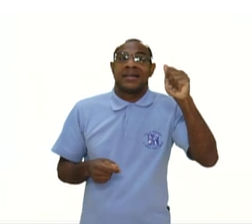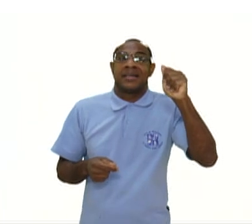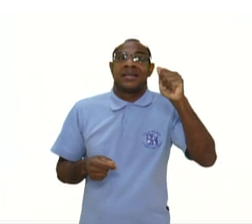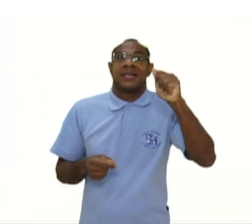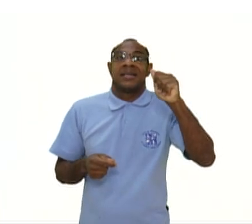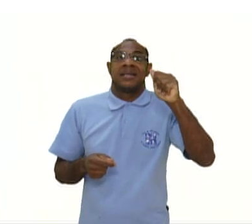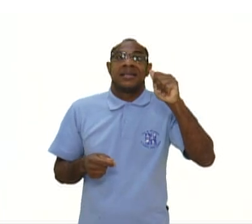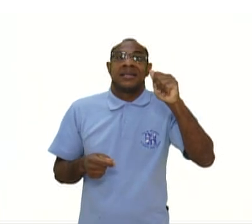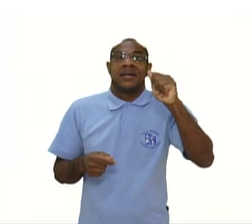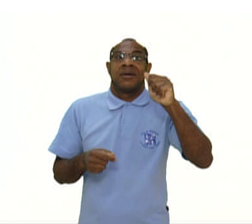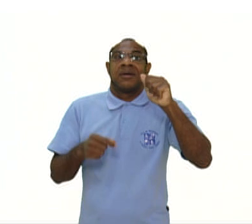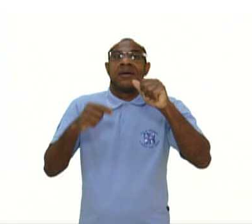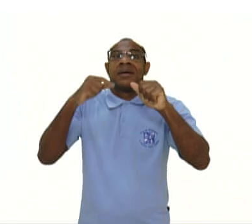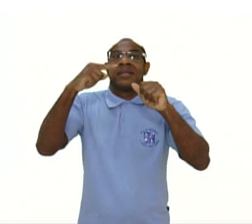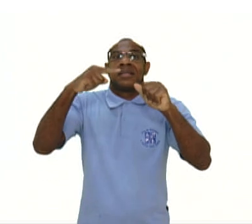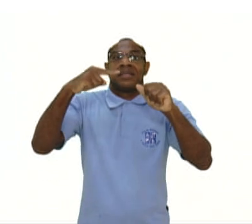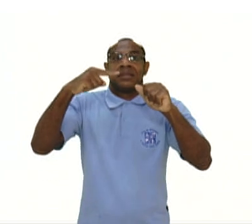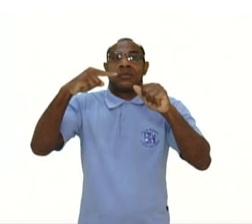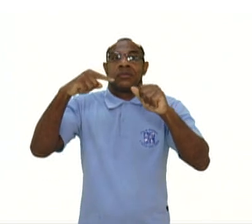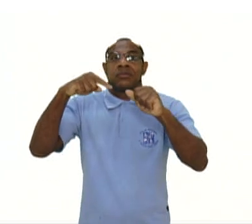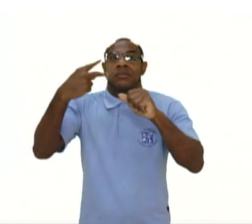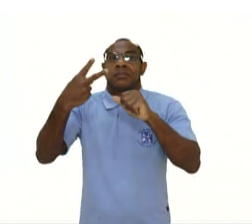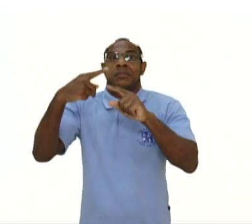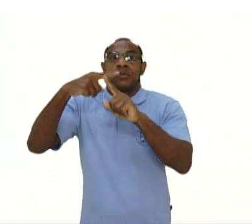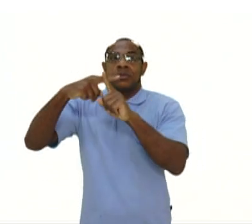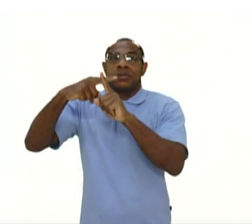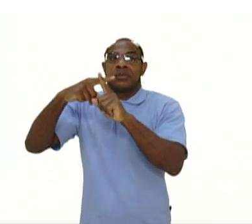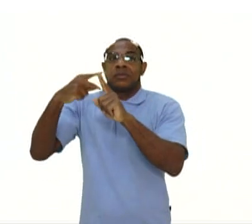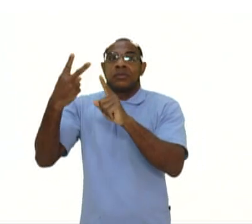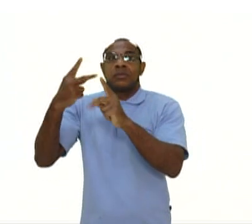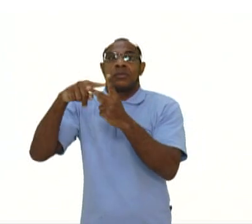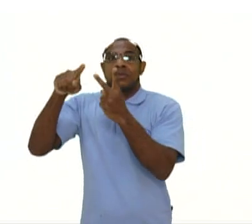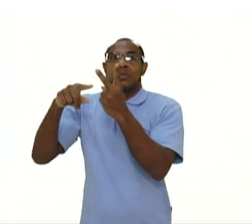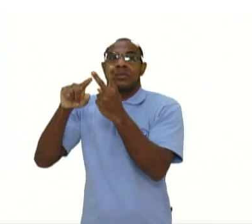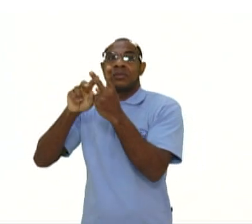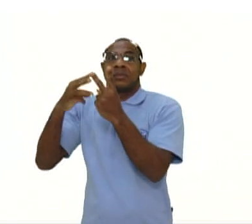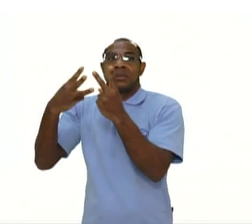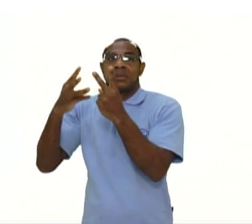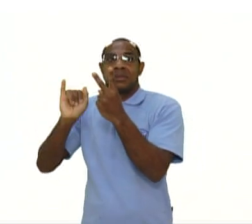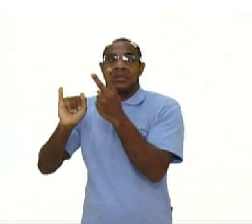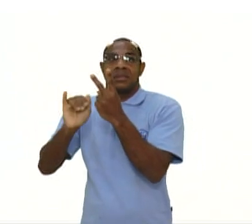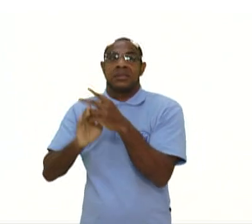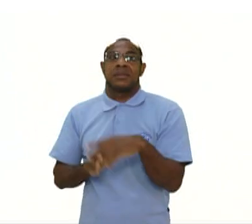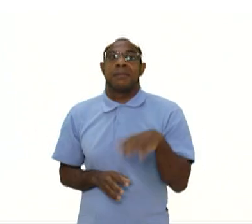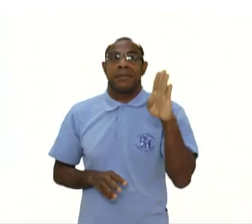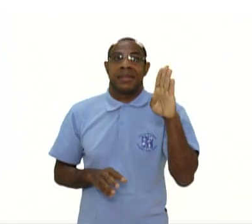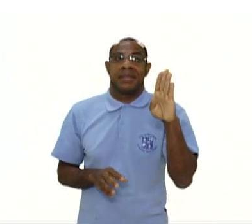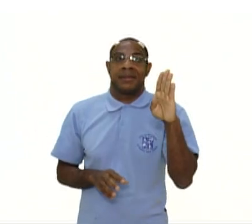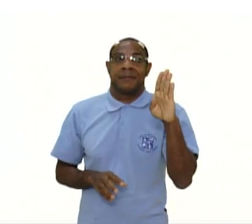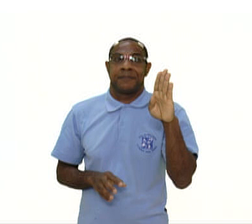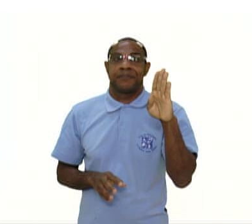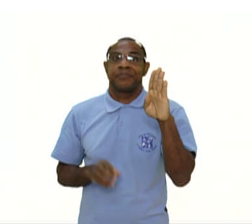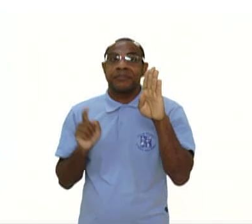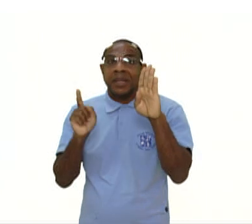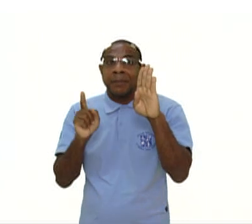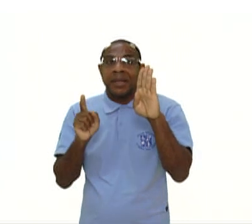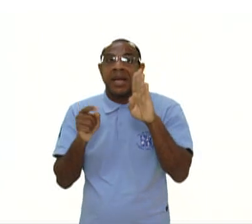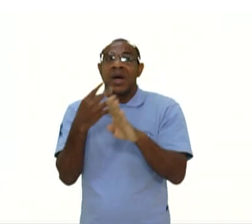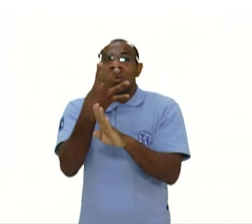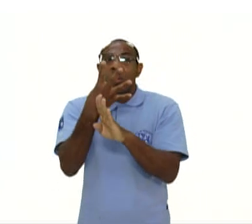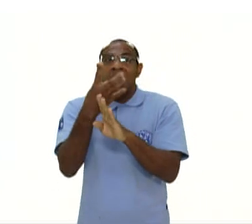mais 2 raiz de 3i. Alternativa B, x vezes y é 4 mais